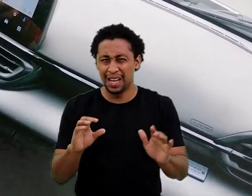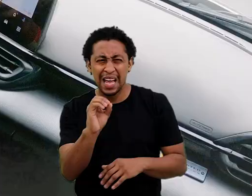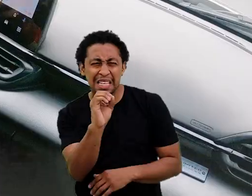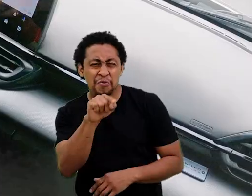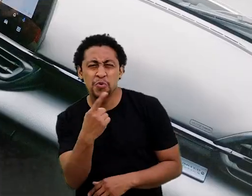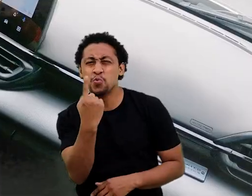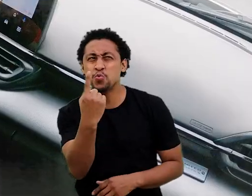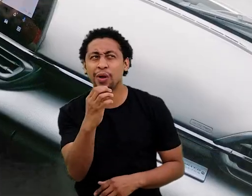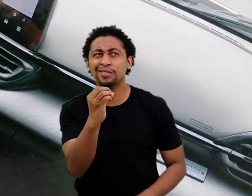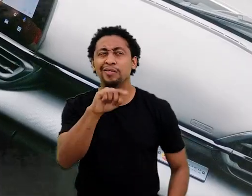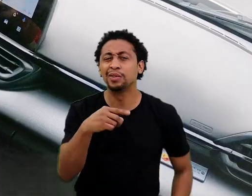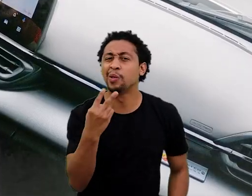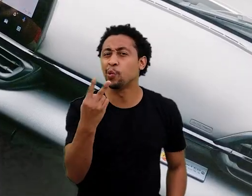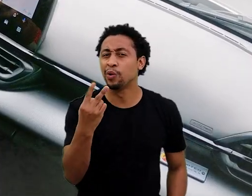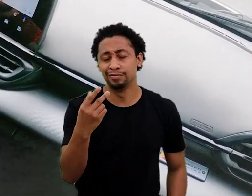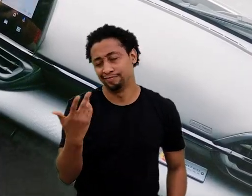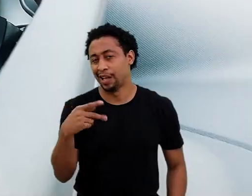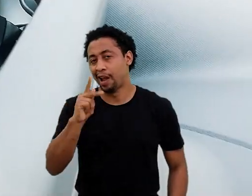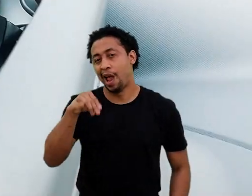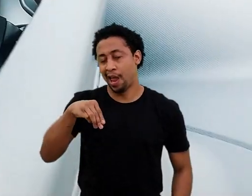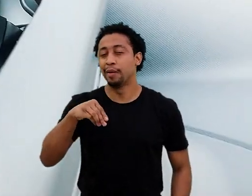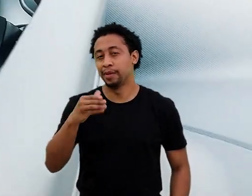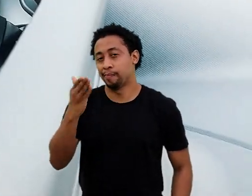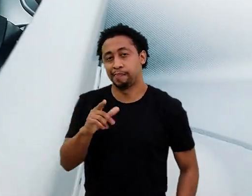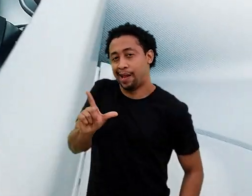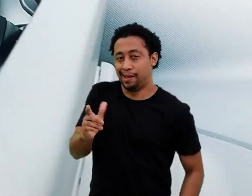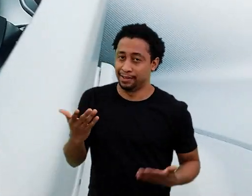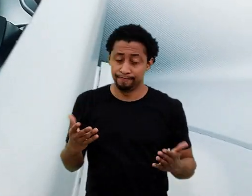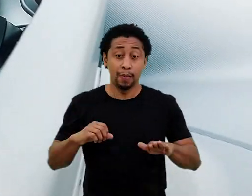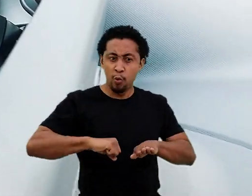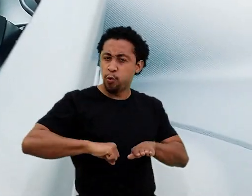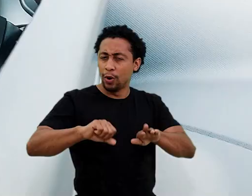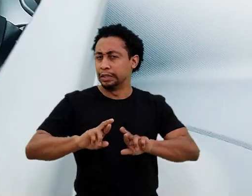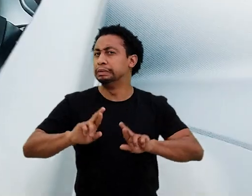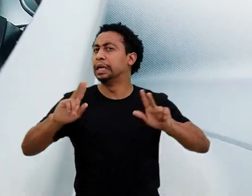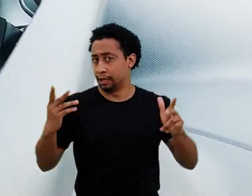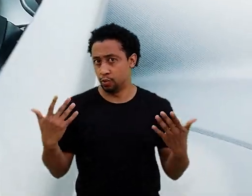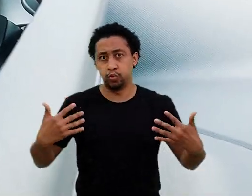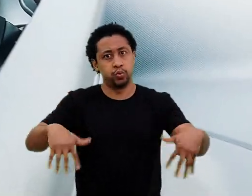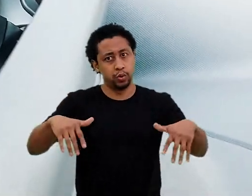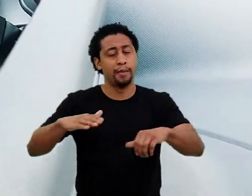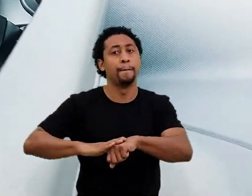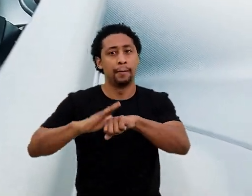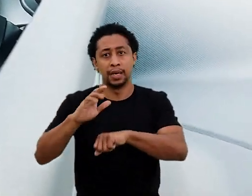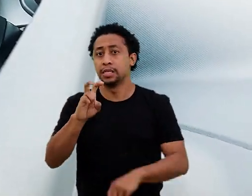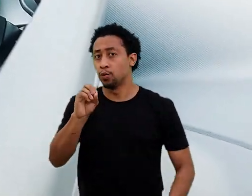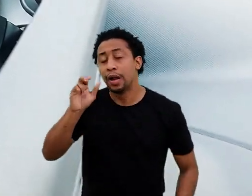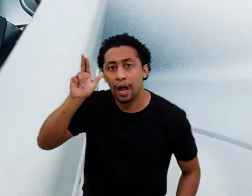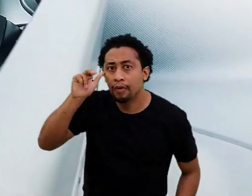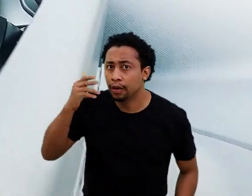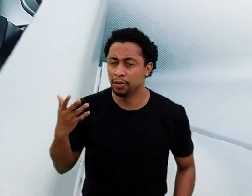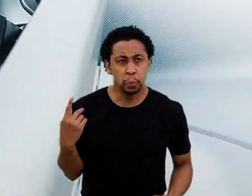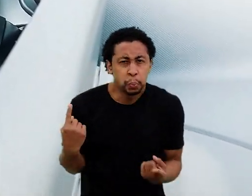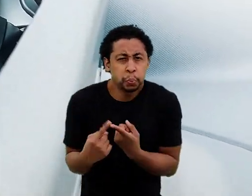0,1, 0,2 km por litro, mesmo com uma diferença tão grande de potência, né? Para lá de 50 cavalos. E por